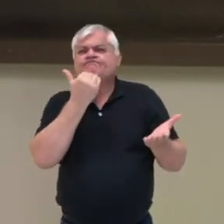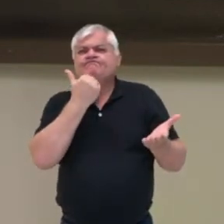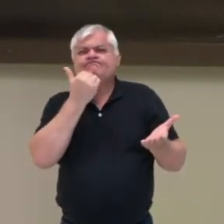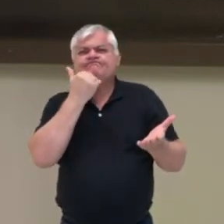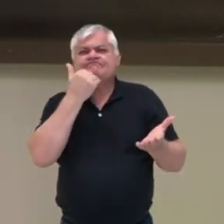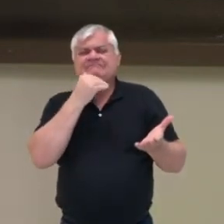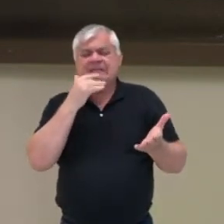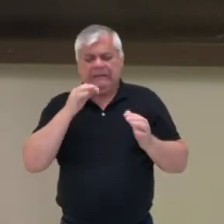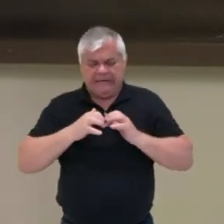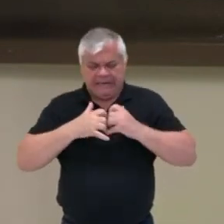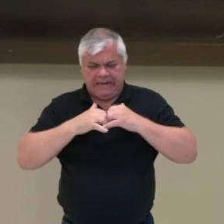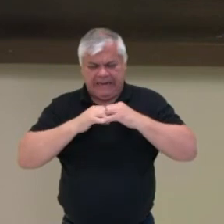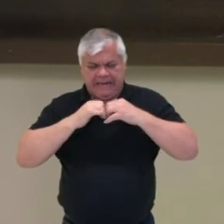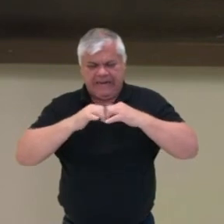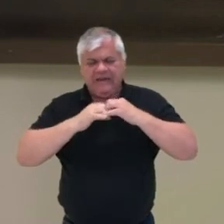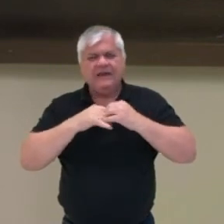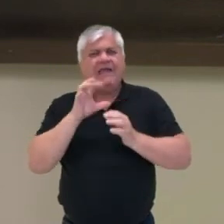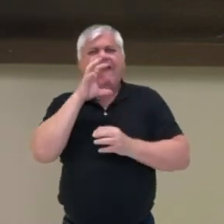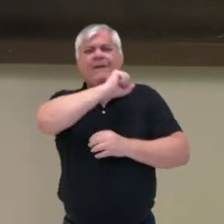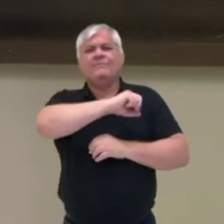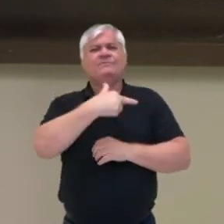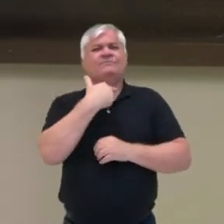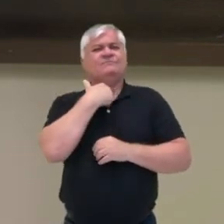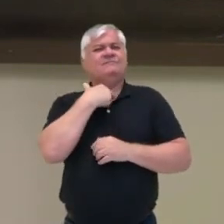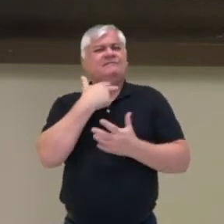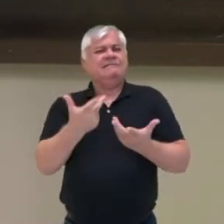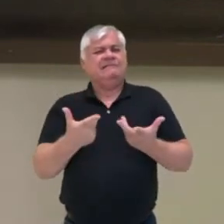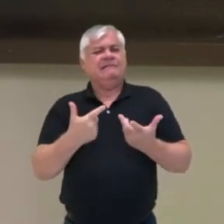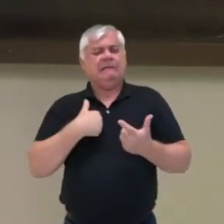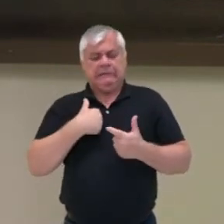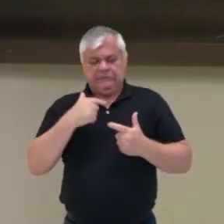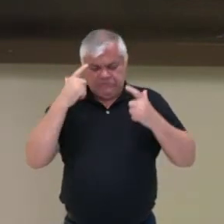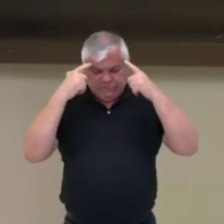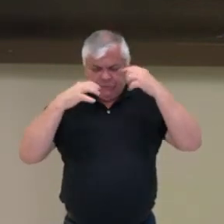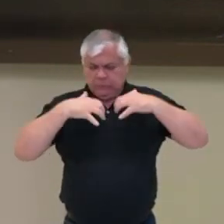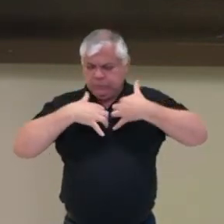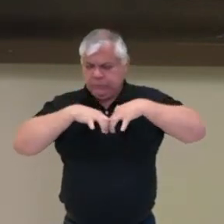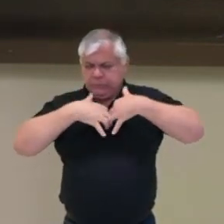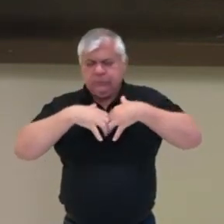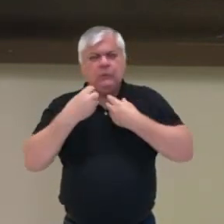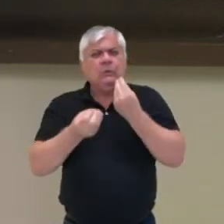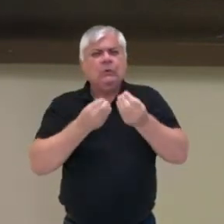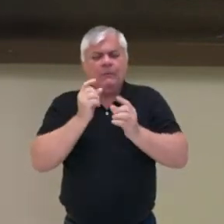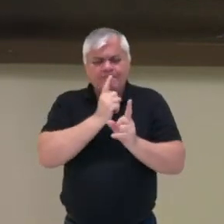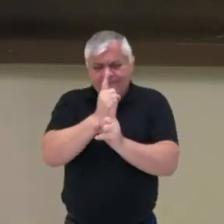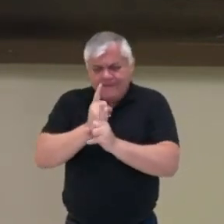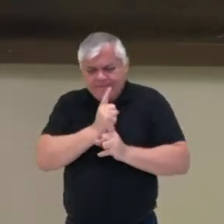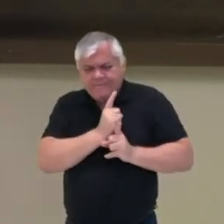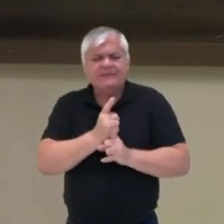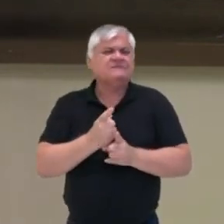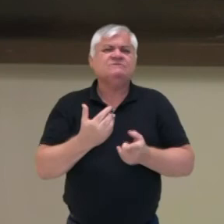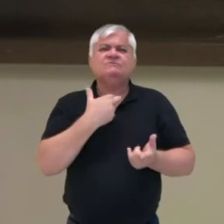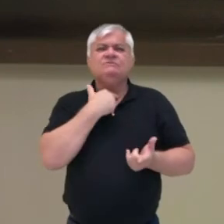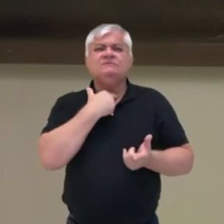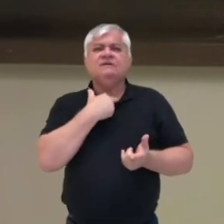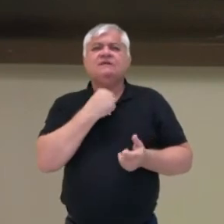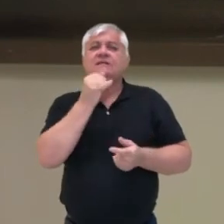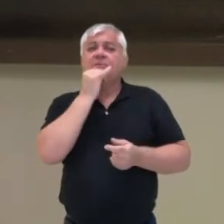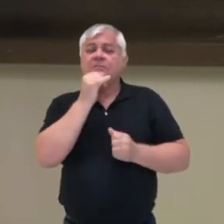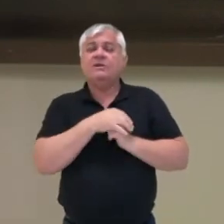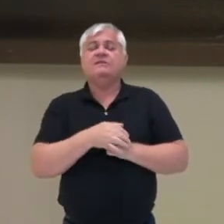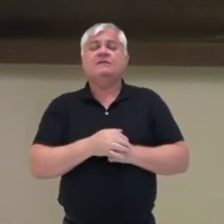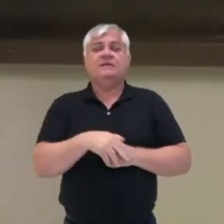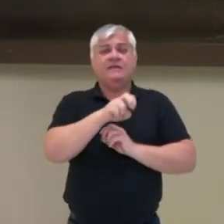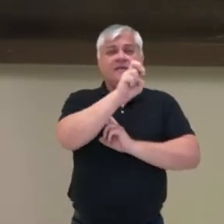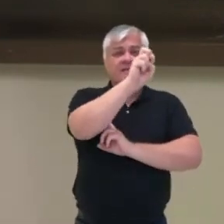tão rápido assim, né? Quem não consegue pensar tão rápido para descobrir quem seria a nossa base, pode pegar o 512